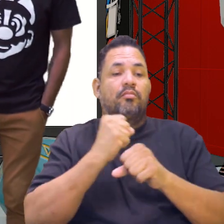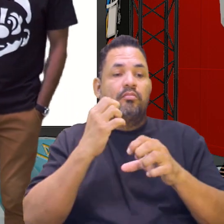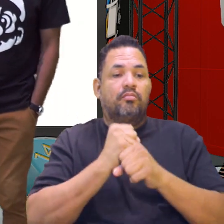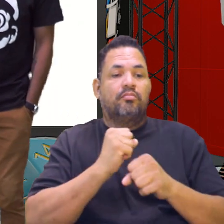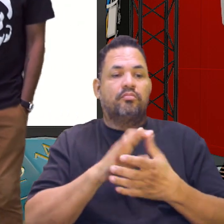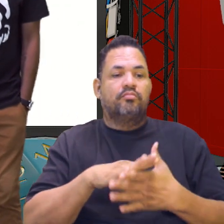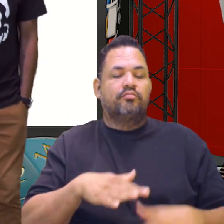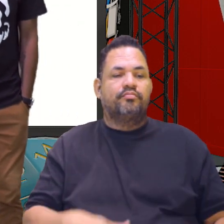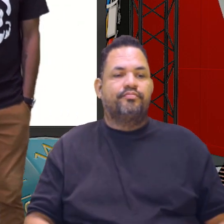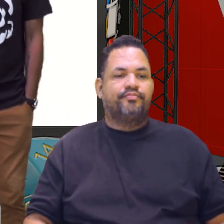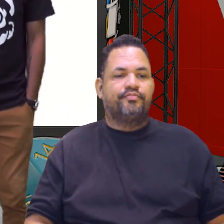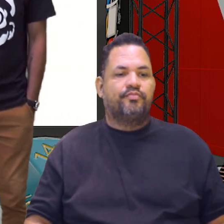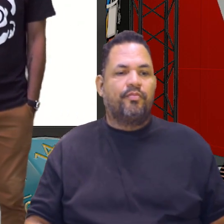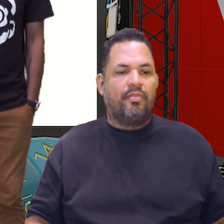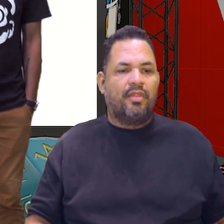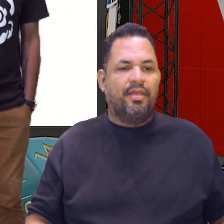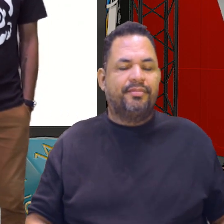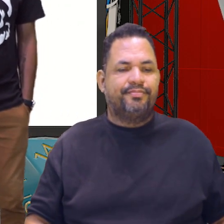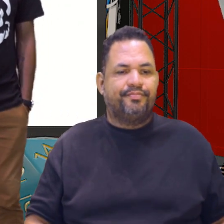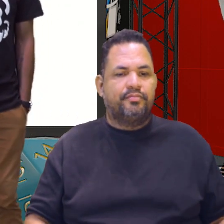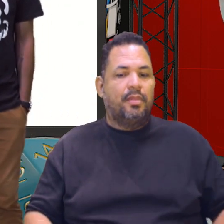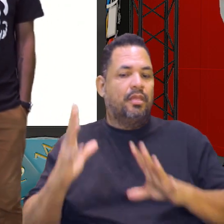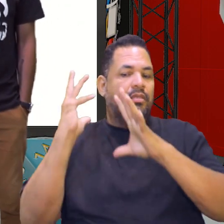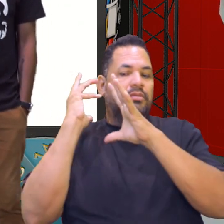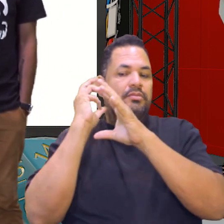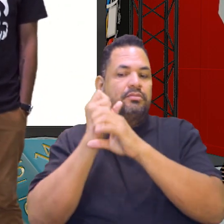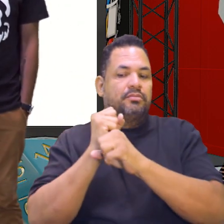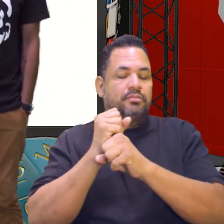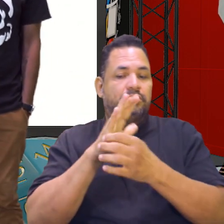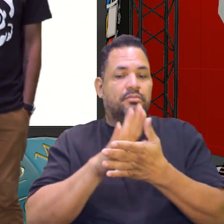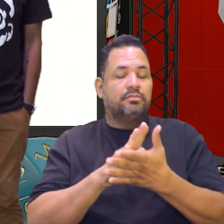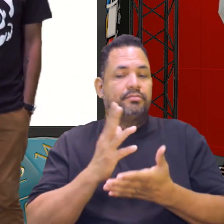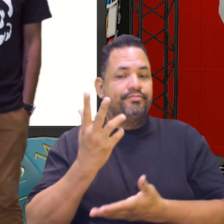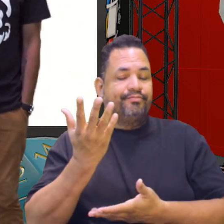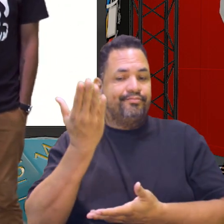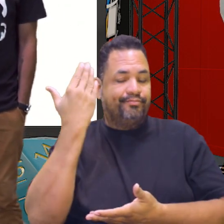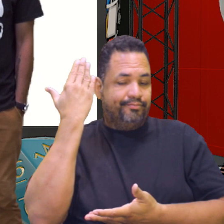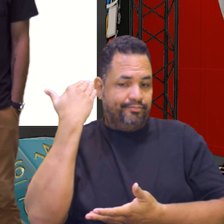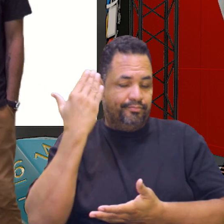a área de um triângulo. Regra de Sarri, revisamos lá quando a gente estava falando